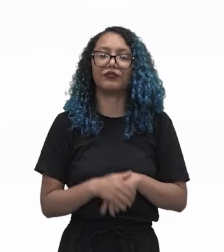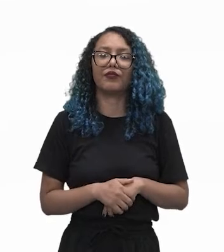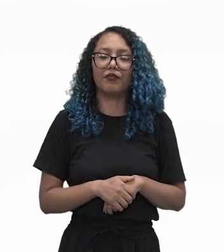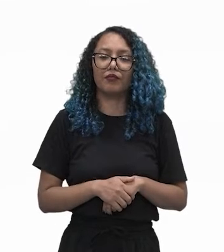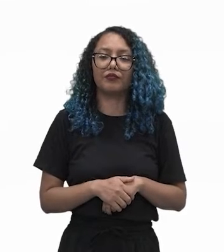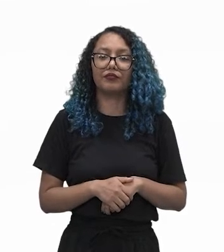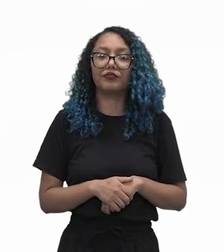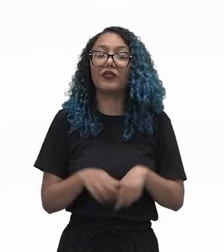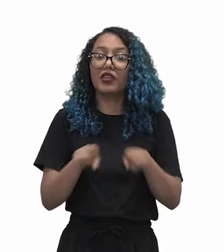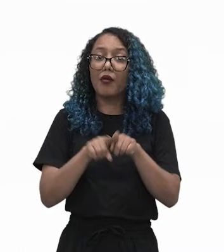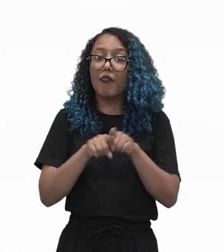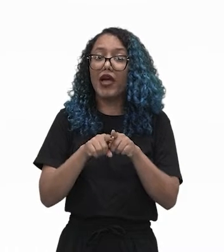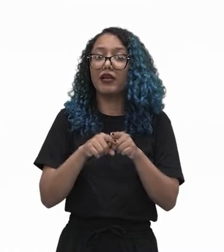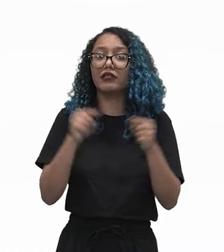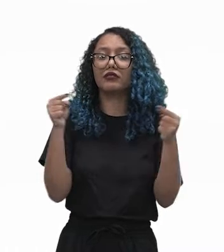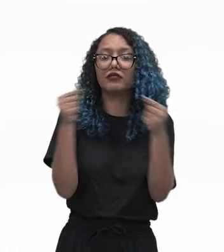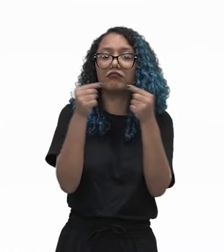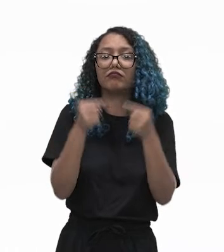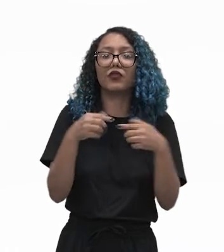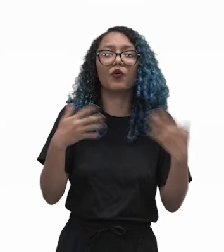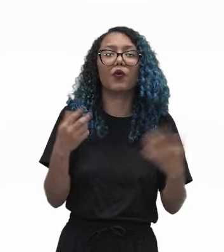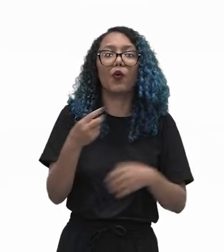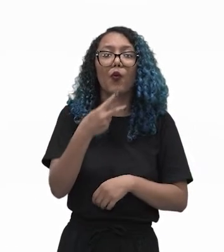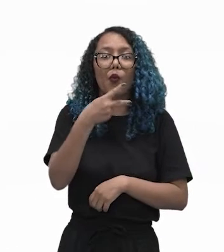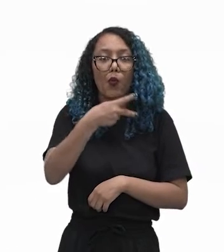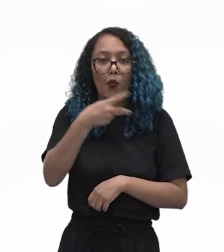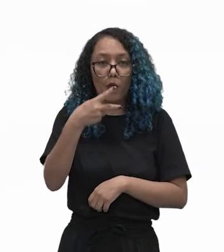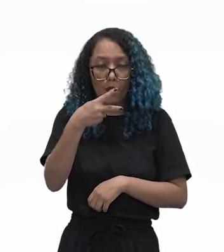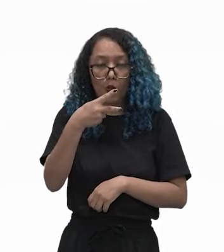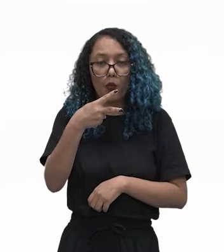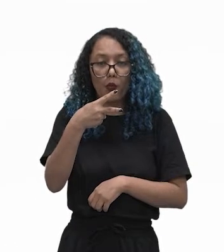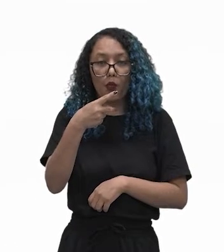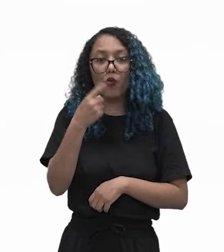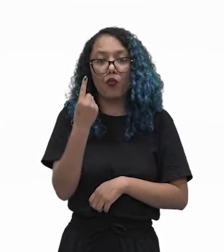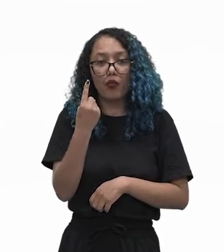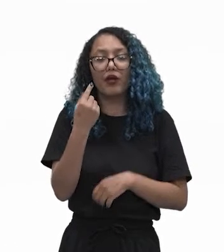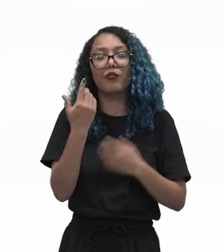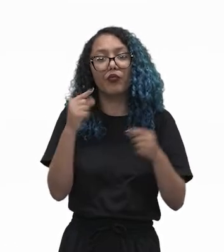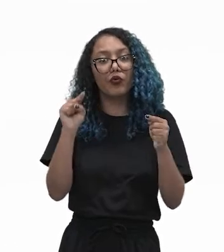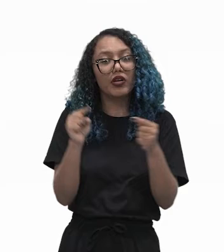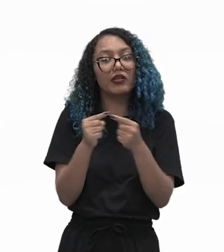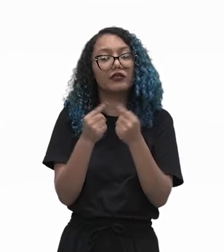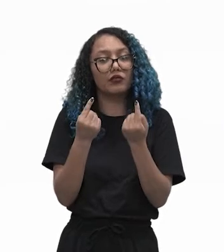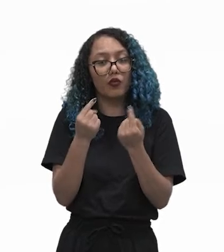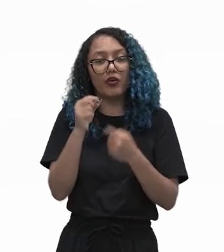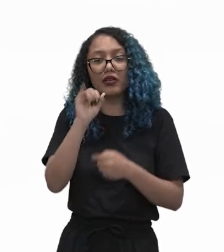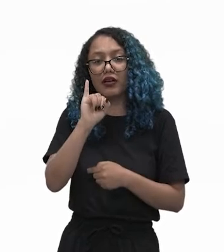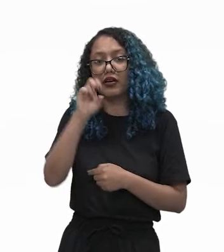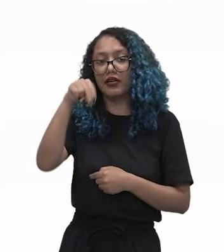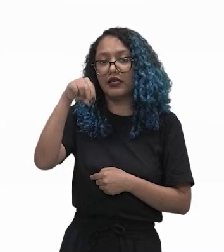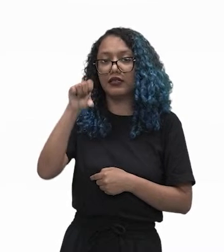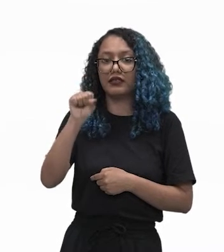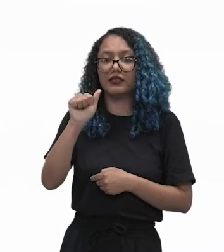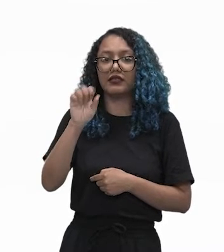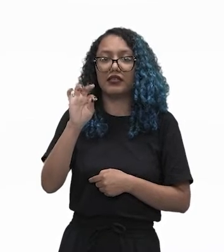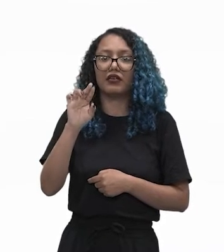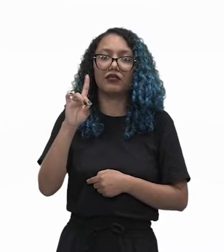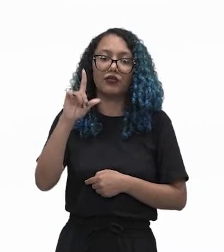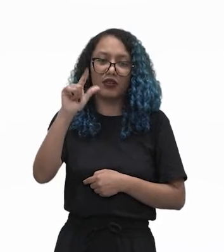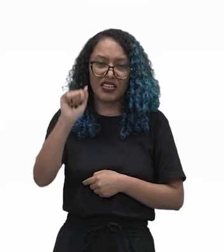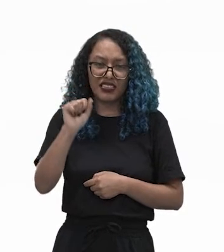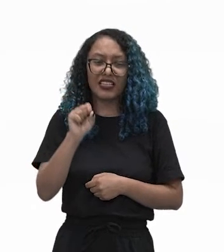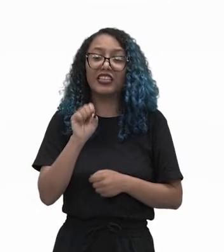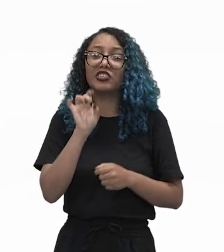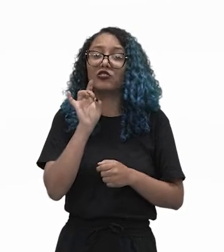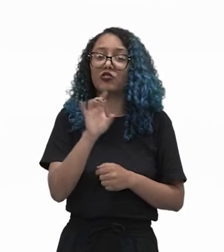uma ligação dupla, portanto, é uma cadeia insaturada. E ela só tem